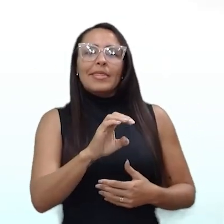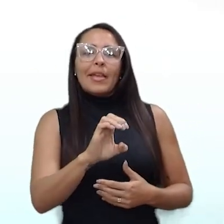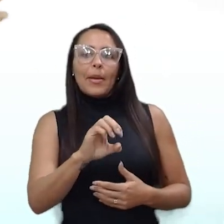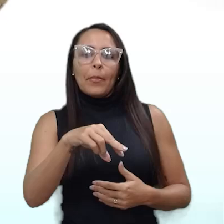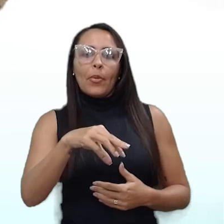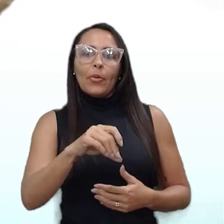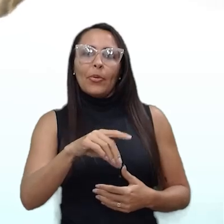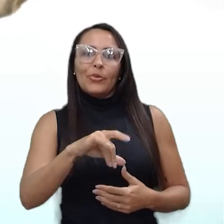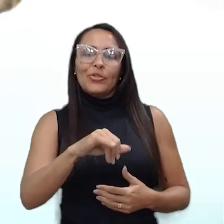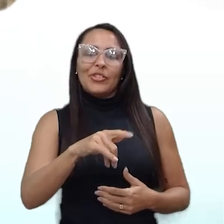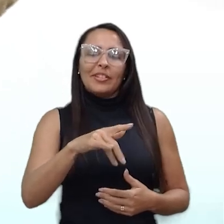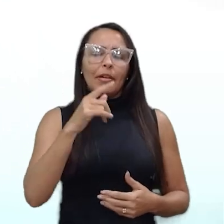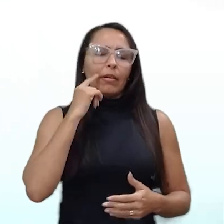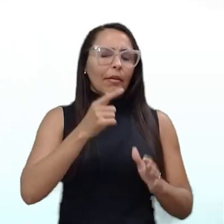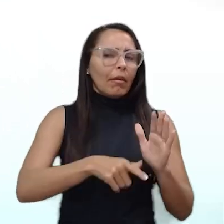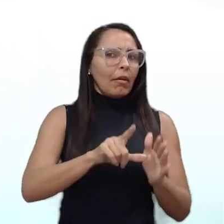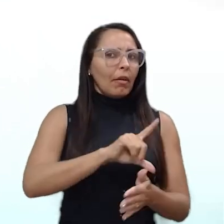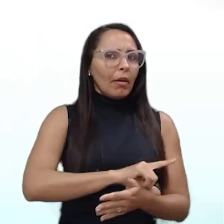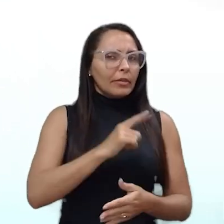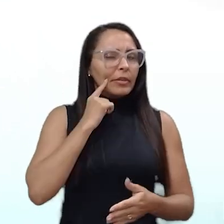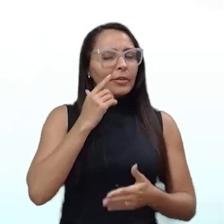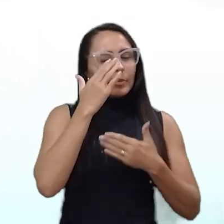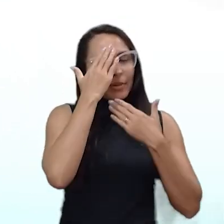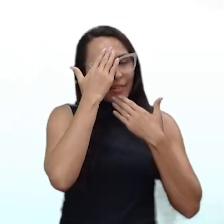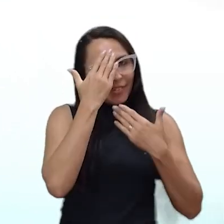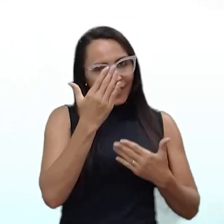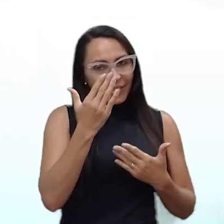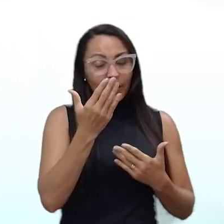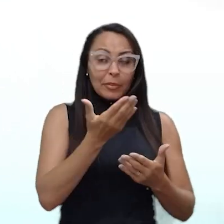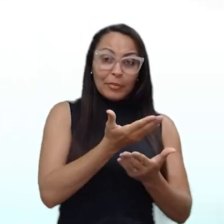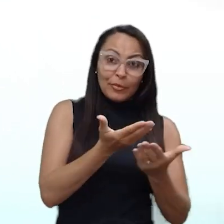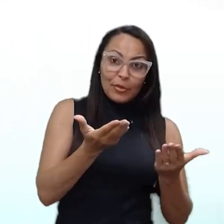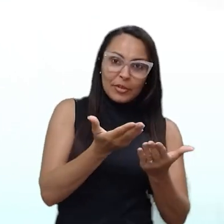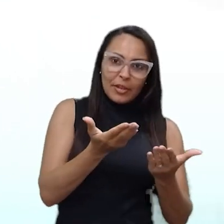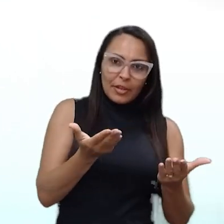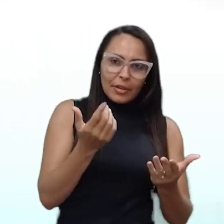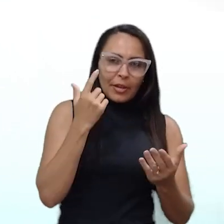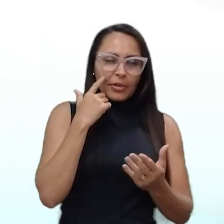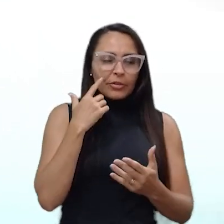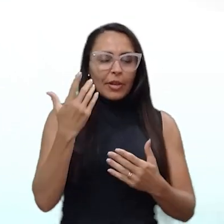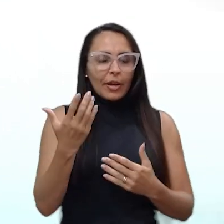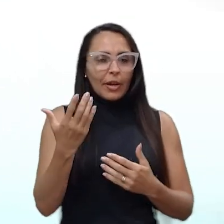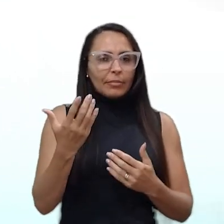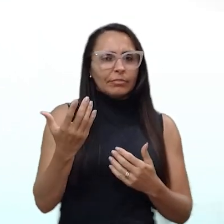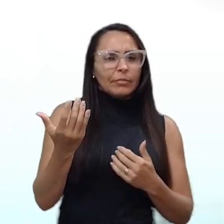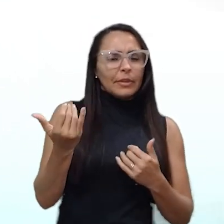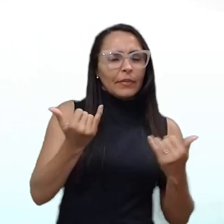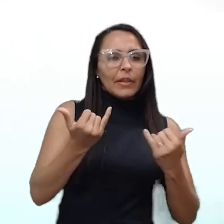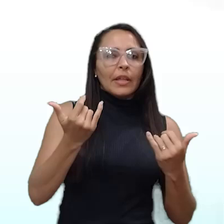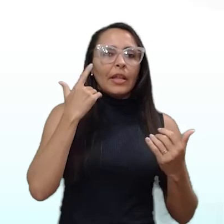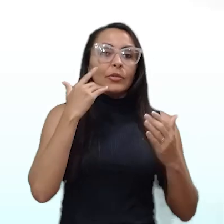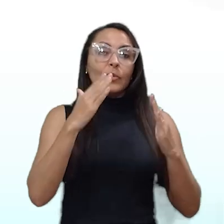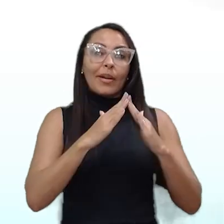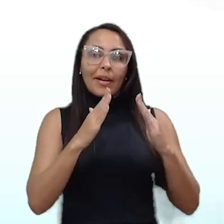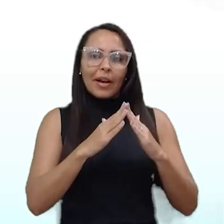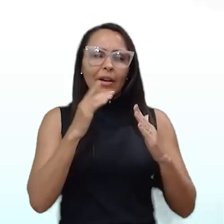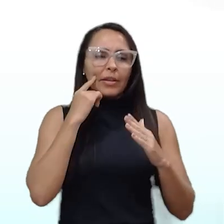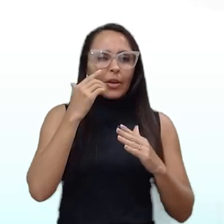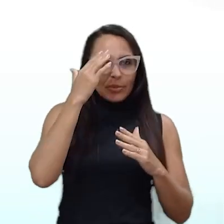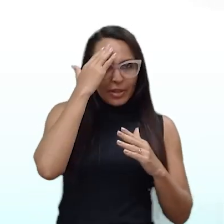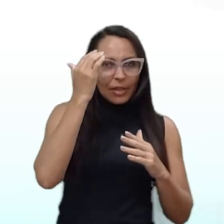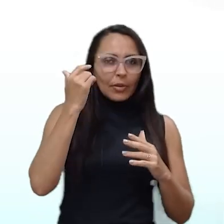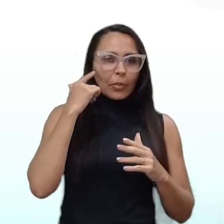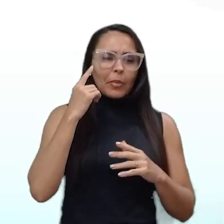termologia. E antes de mais nada, muito obrigado por você estar me recebendo na sua casa. Eu sei o quanto está